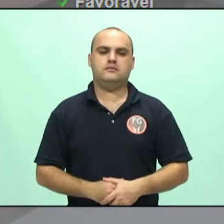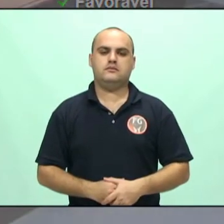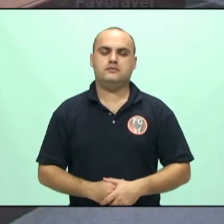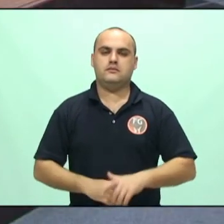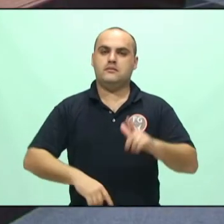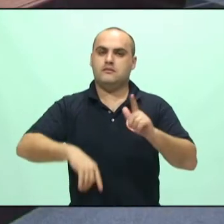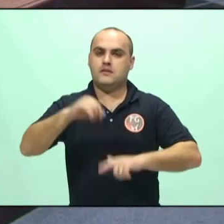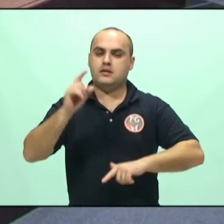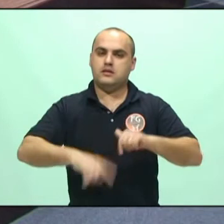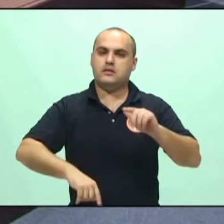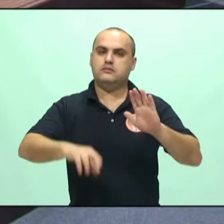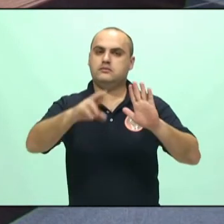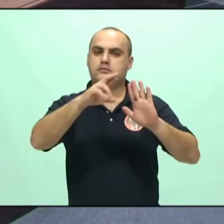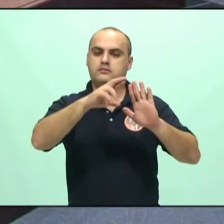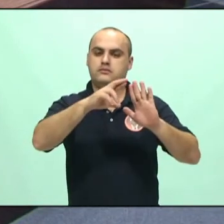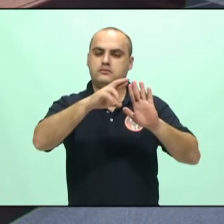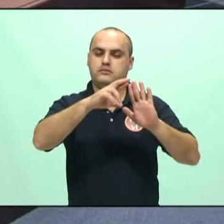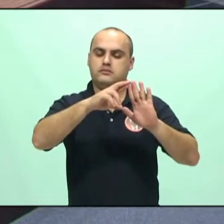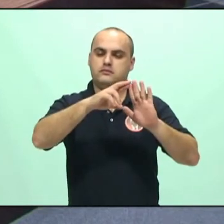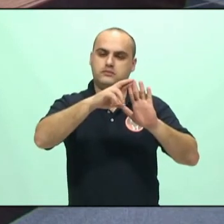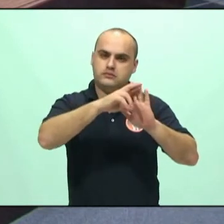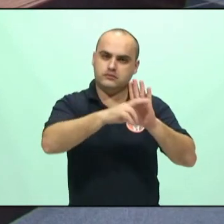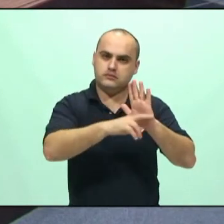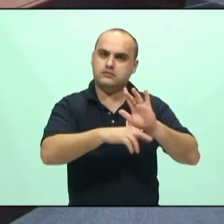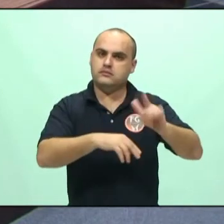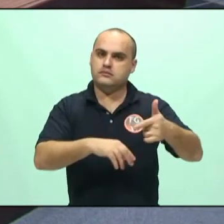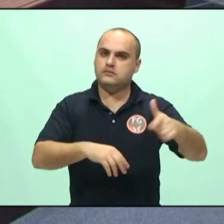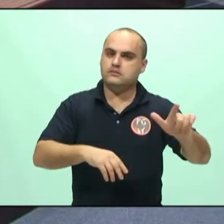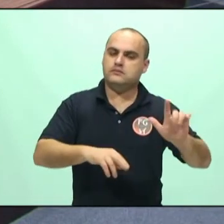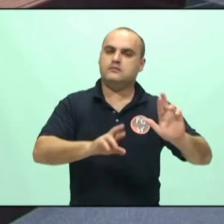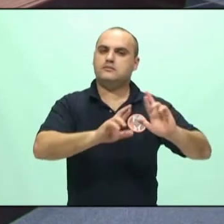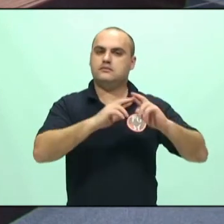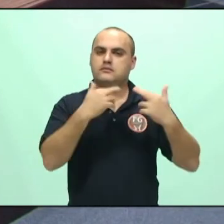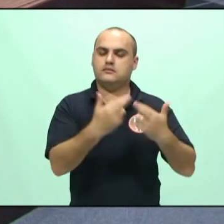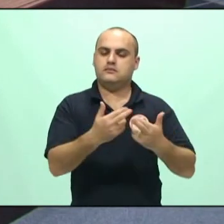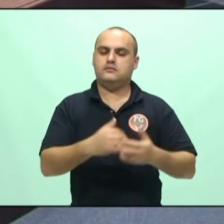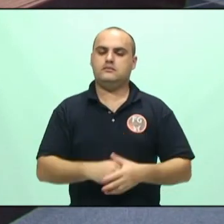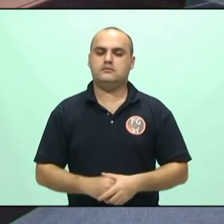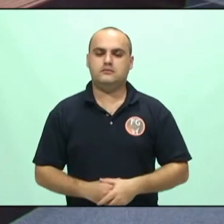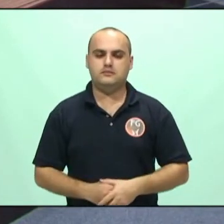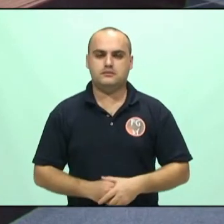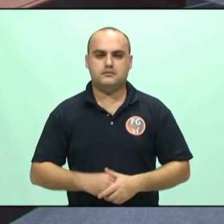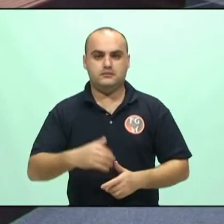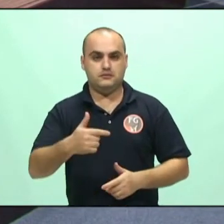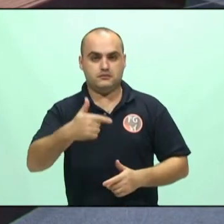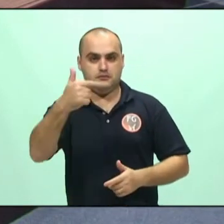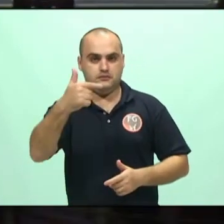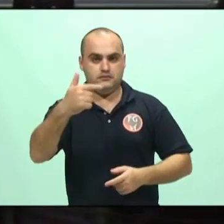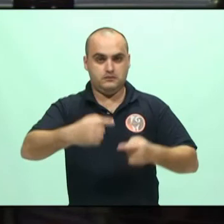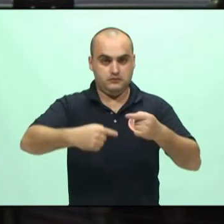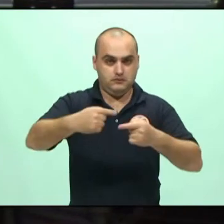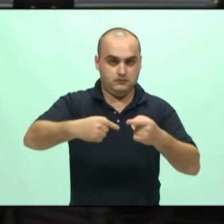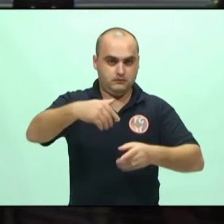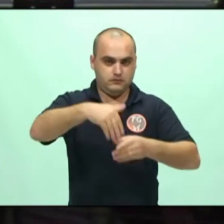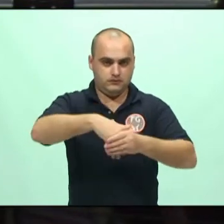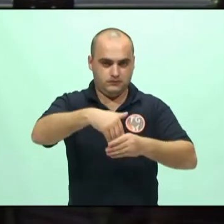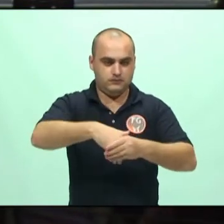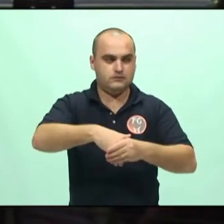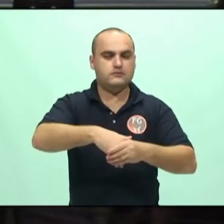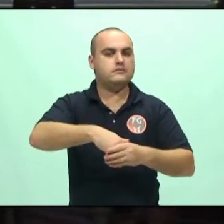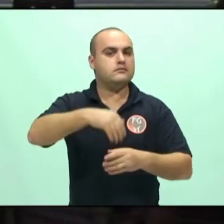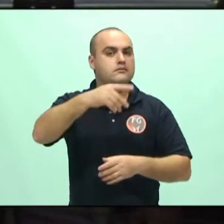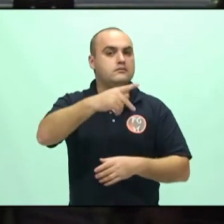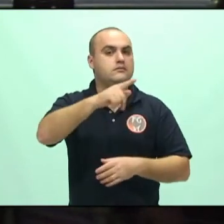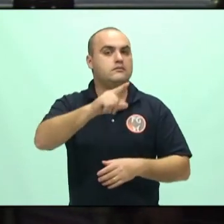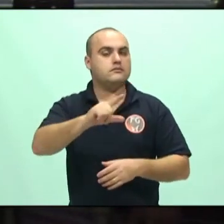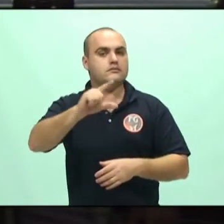matérias da ordem de matérias previstas do dia da próxima sessão em segunda discussão e votação